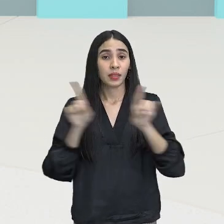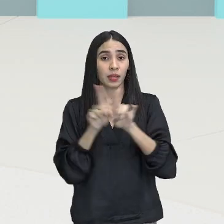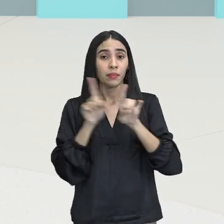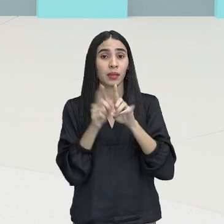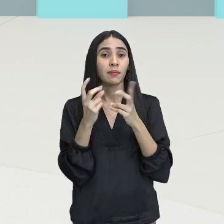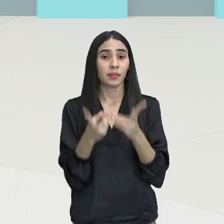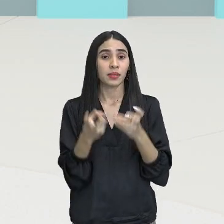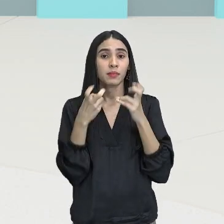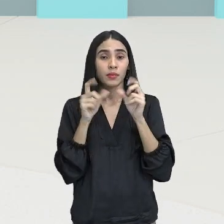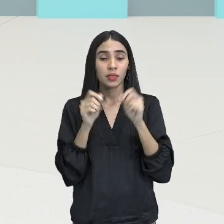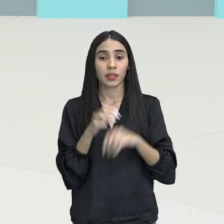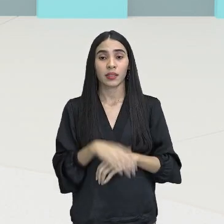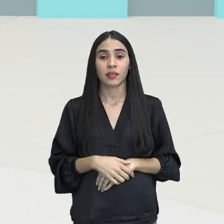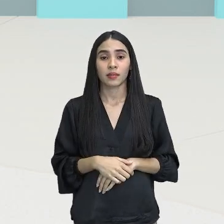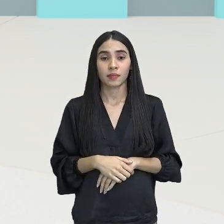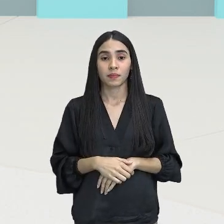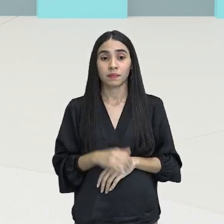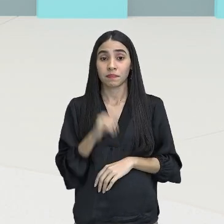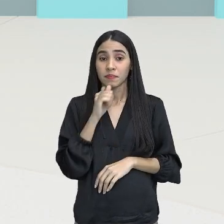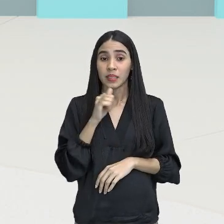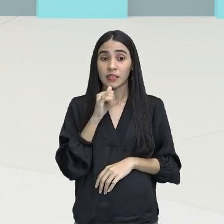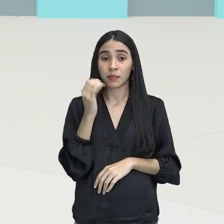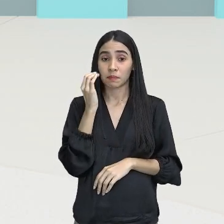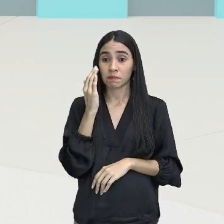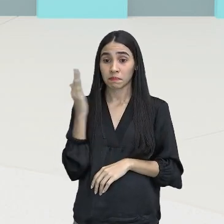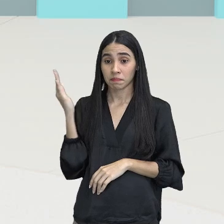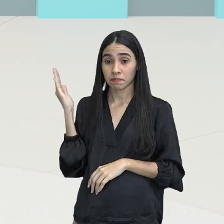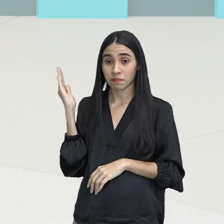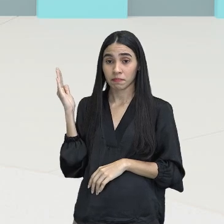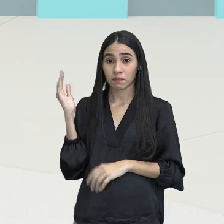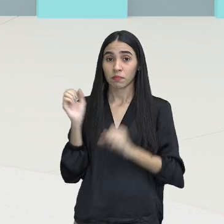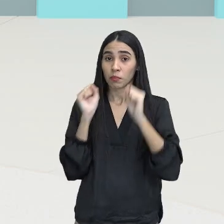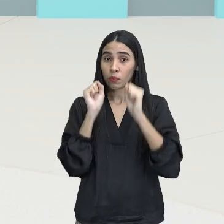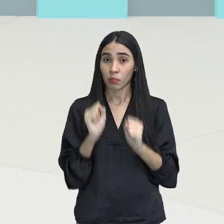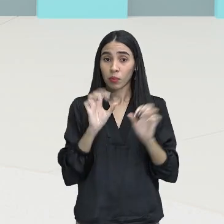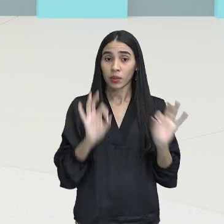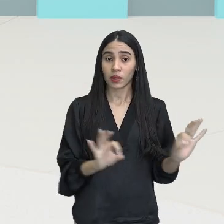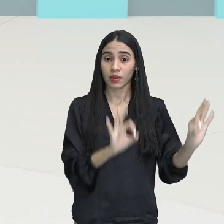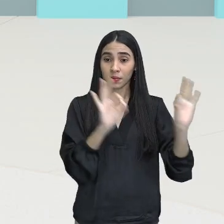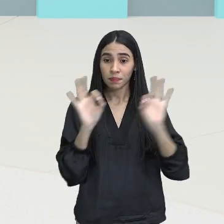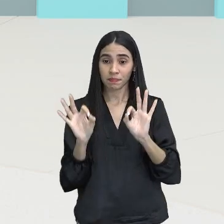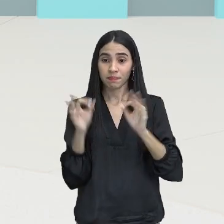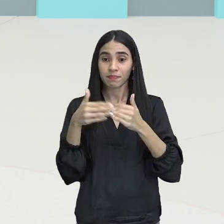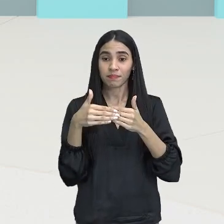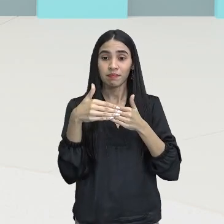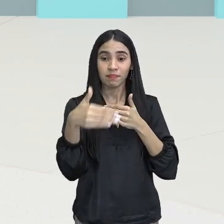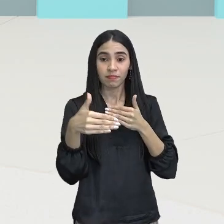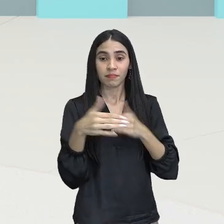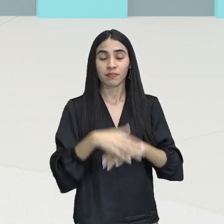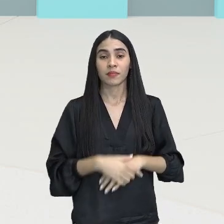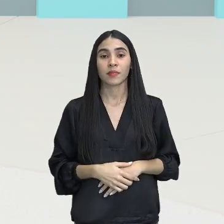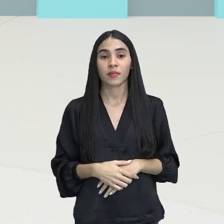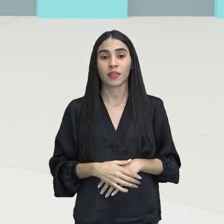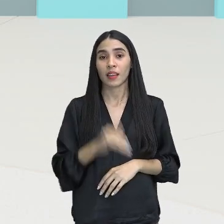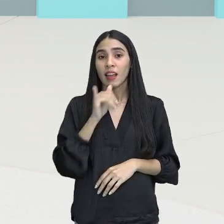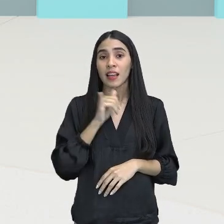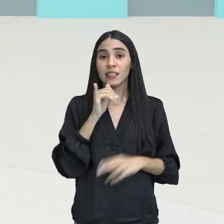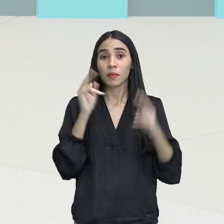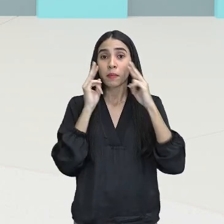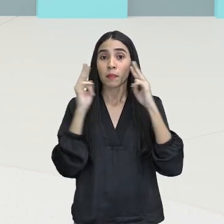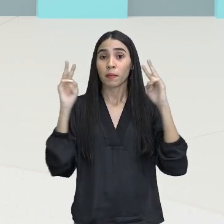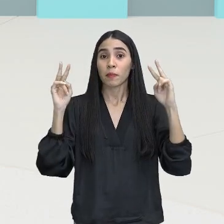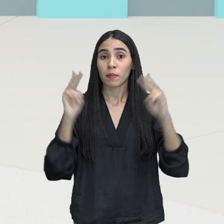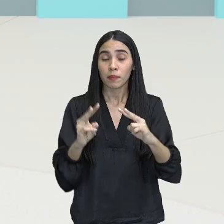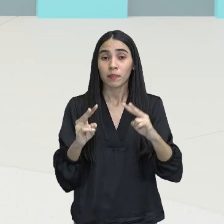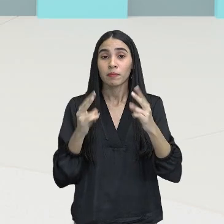observa aqui, por exemplo, vocês podem nos acompanhar, né? E quando a gente coloca esse olhar